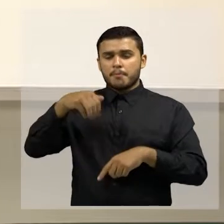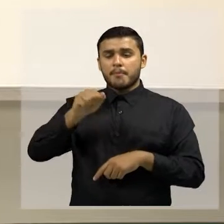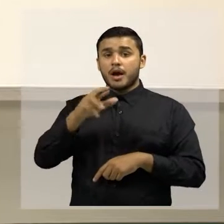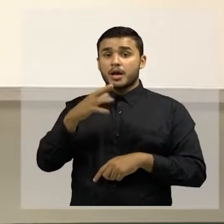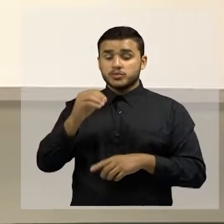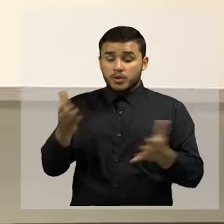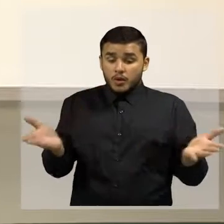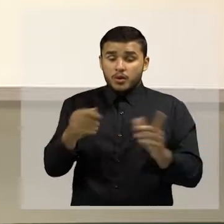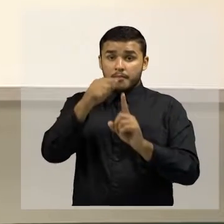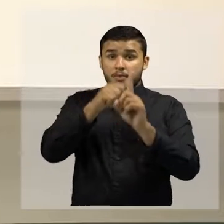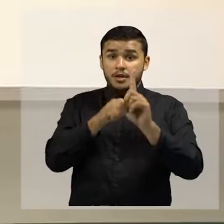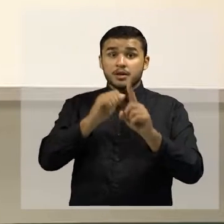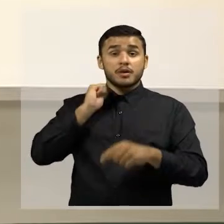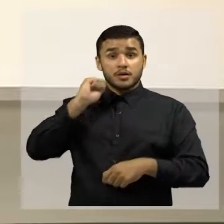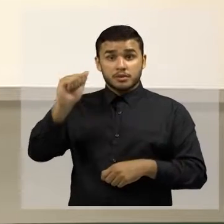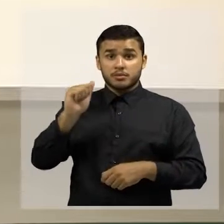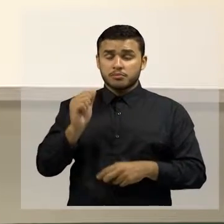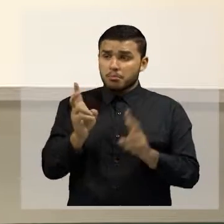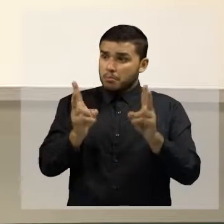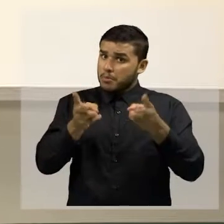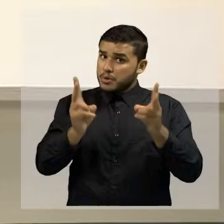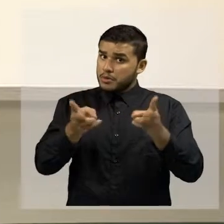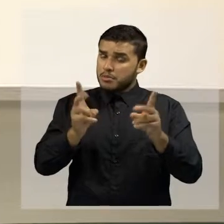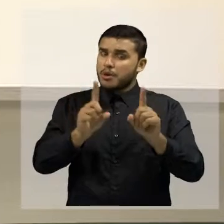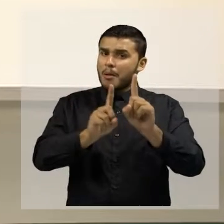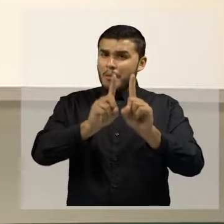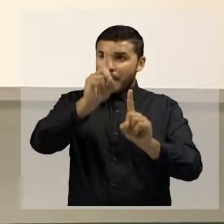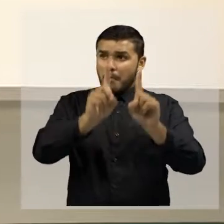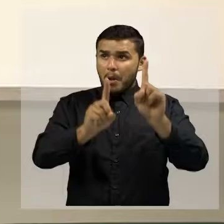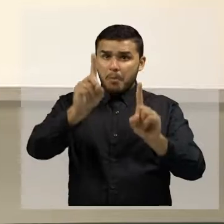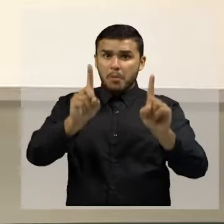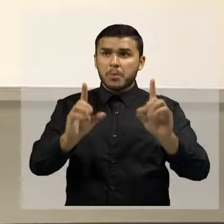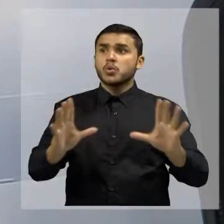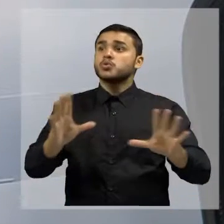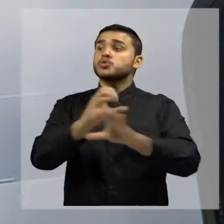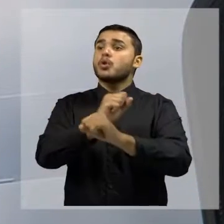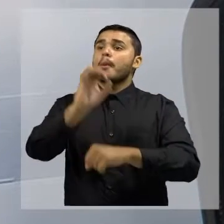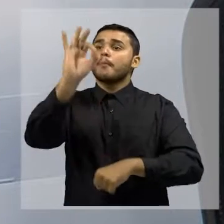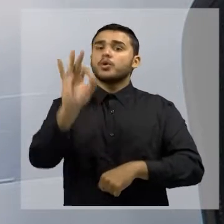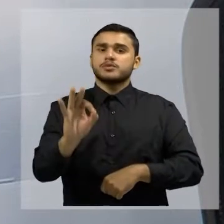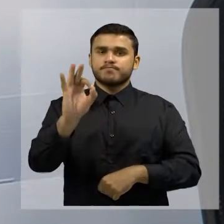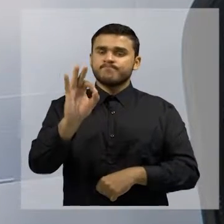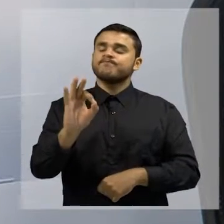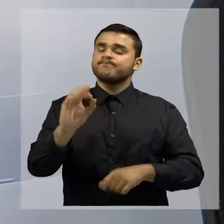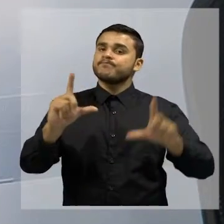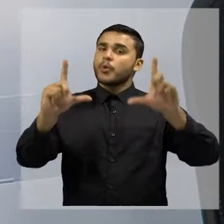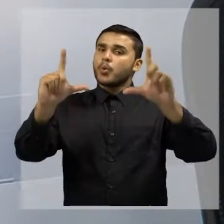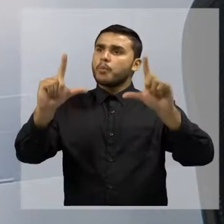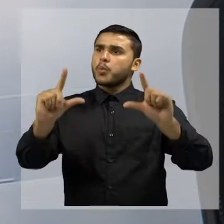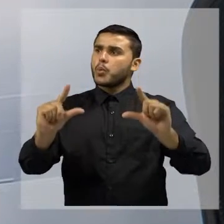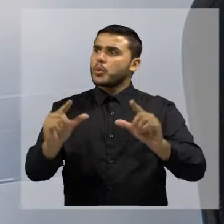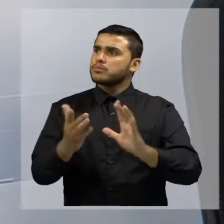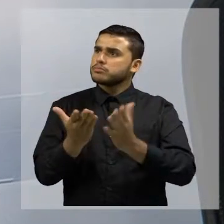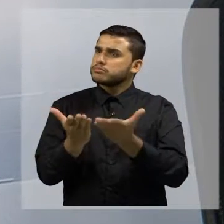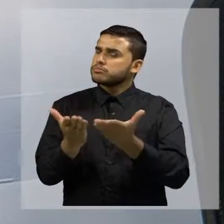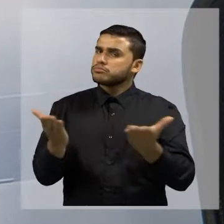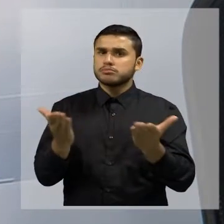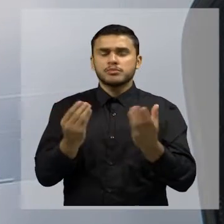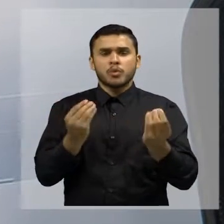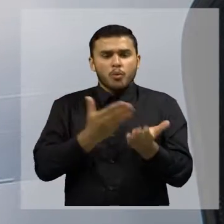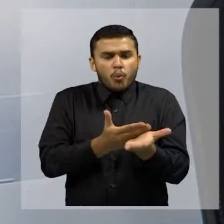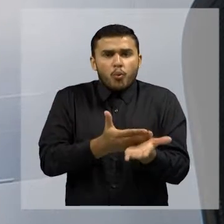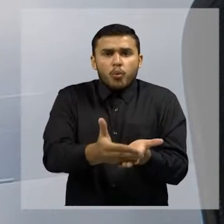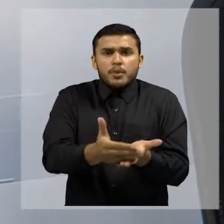A popularidade do presidente mantém-se muito baixa. Uhum. Para o início de